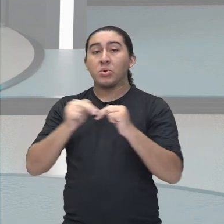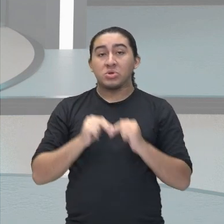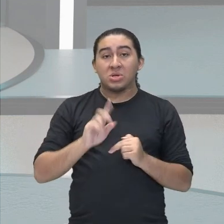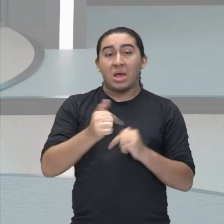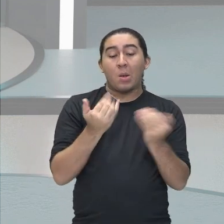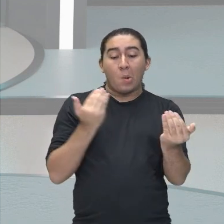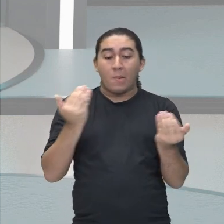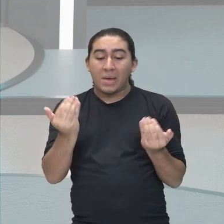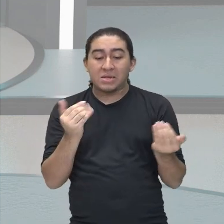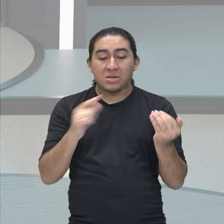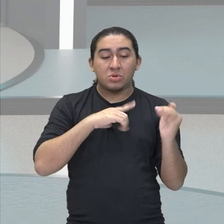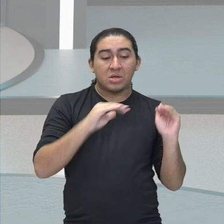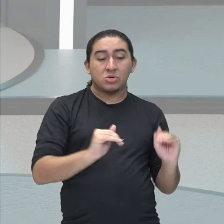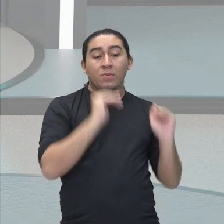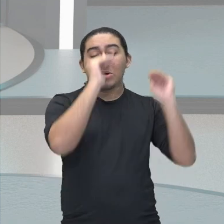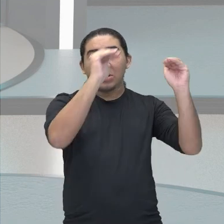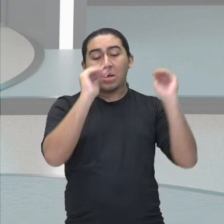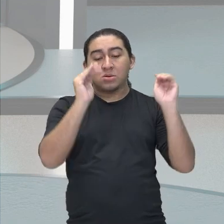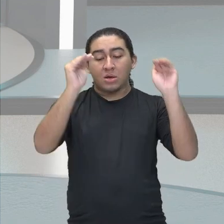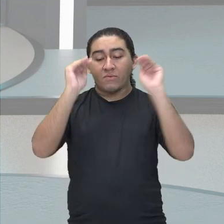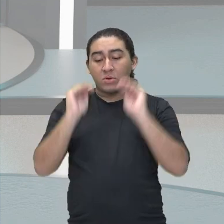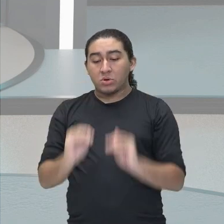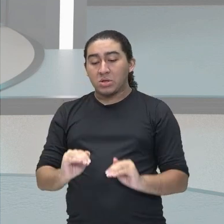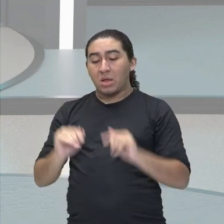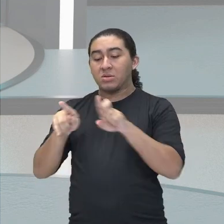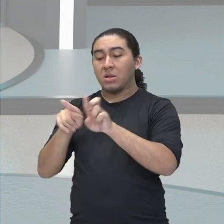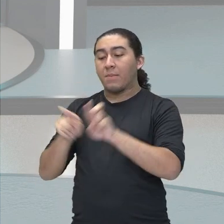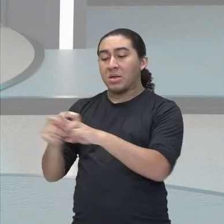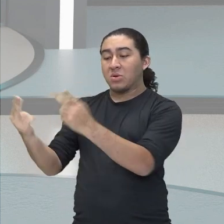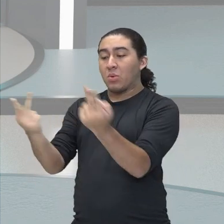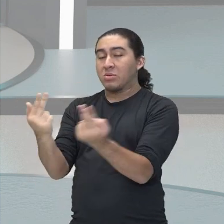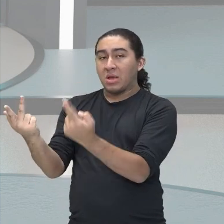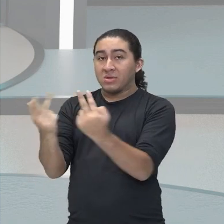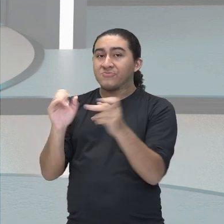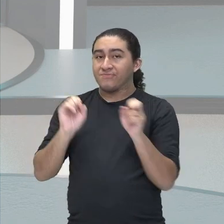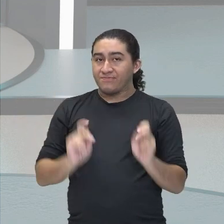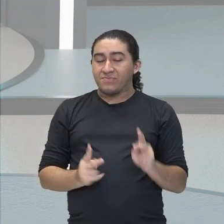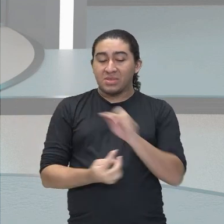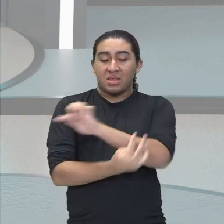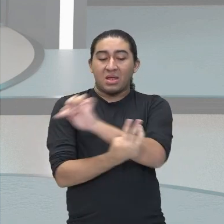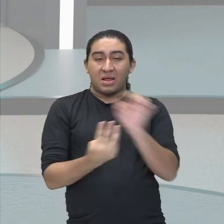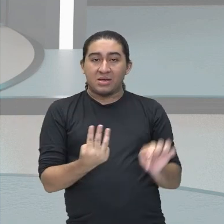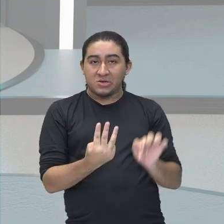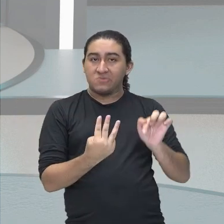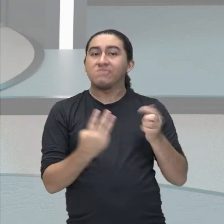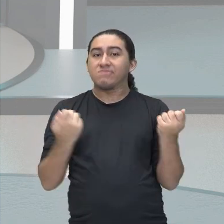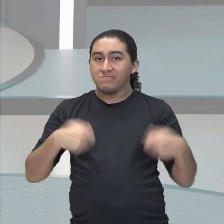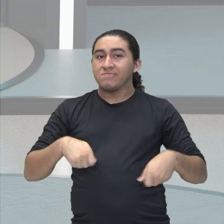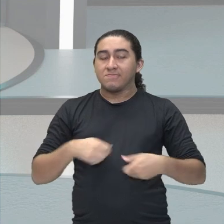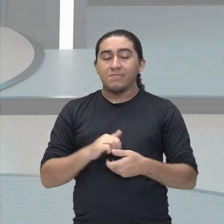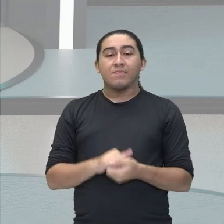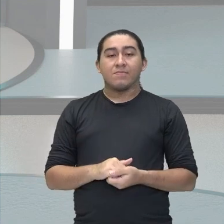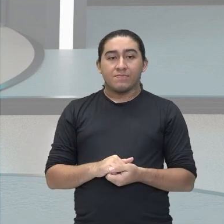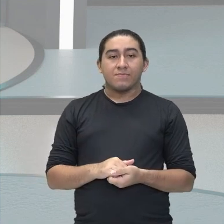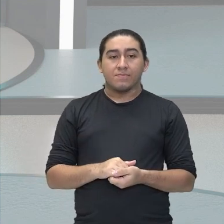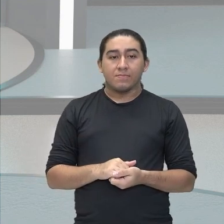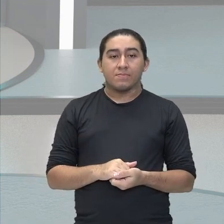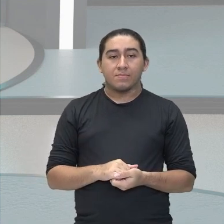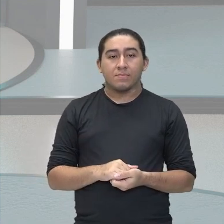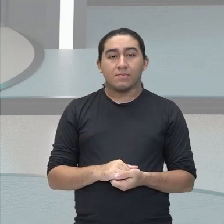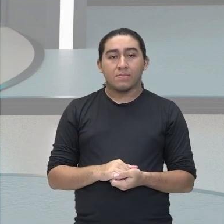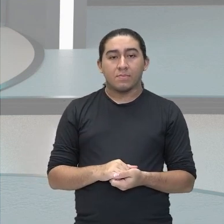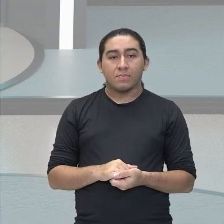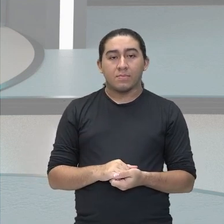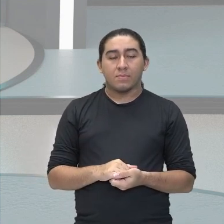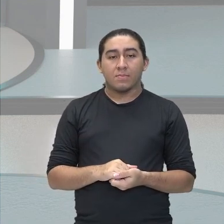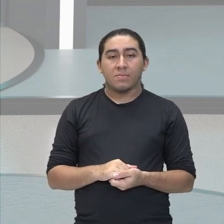de superioridade, de inferioridade, de igualdade. Os graus, né? A flexão do grau,